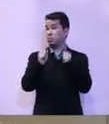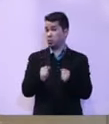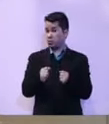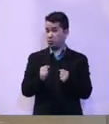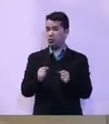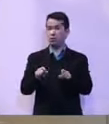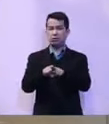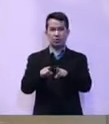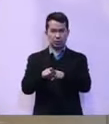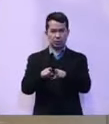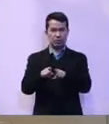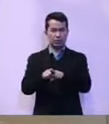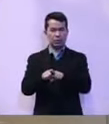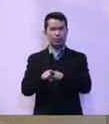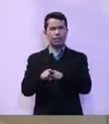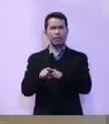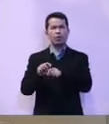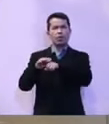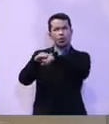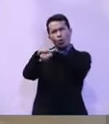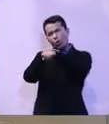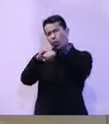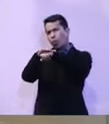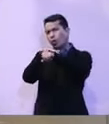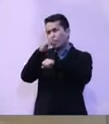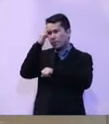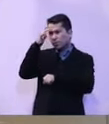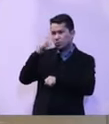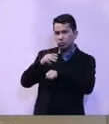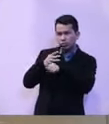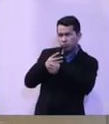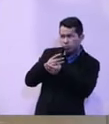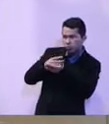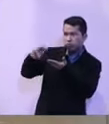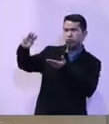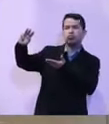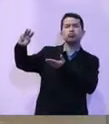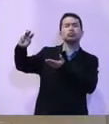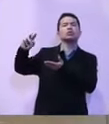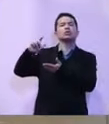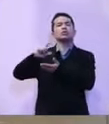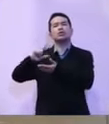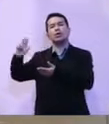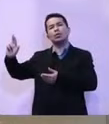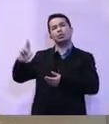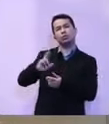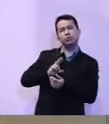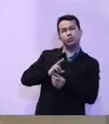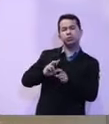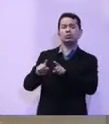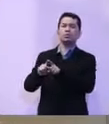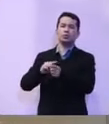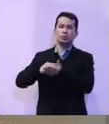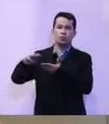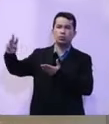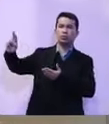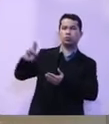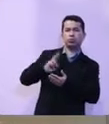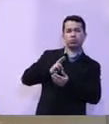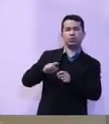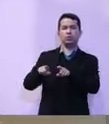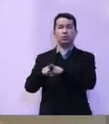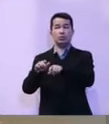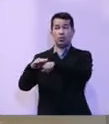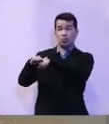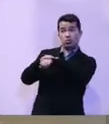poder, então, conversar com essa pessoa. Você vai mandar essa mensagem, ele vai retornar essa mensagem para você, a gente vai